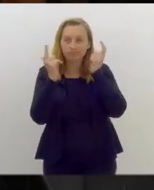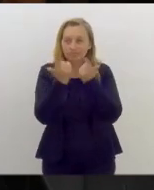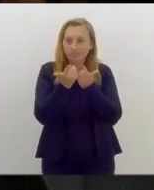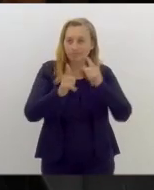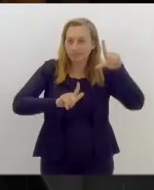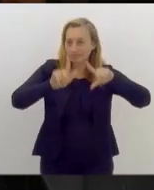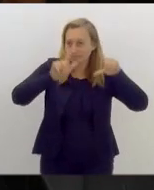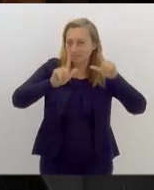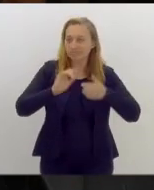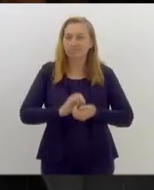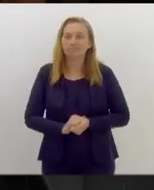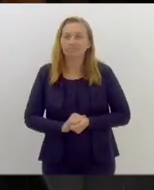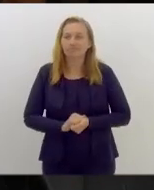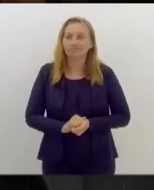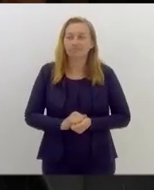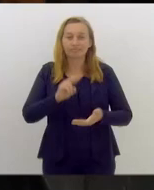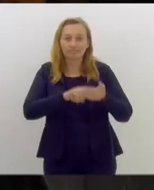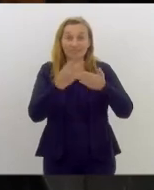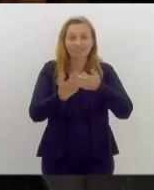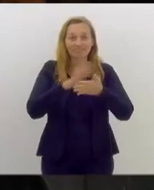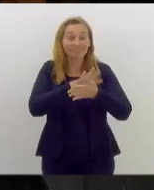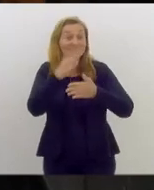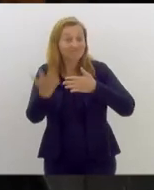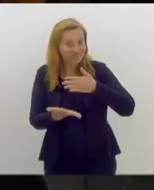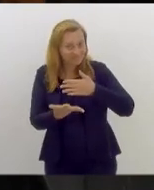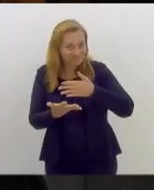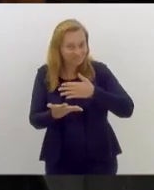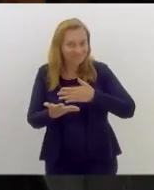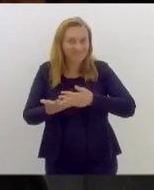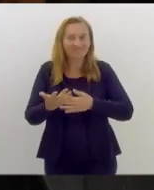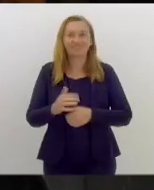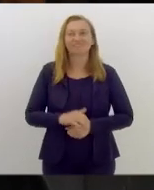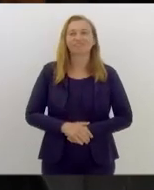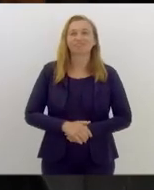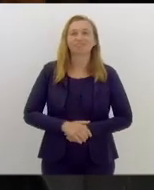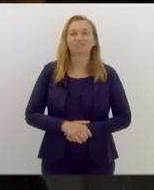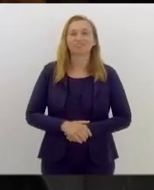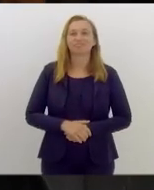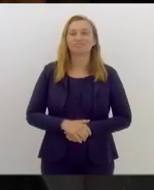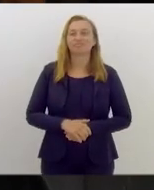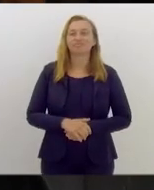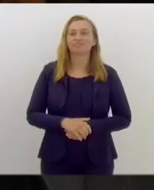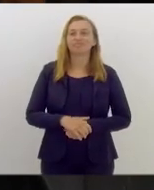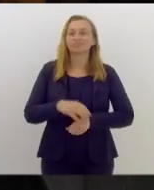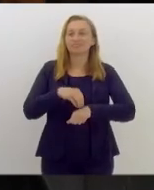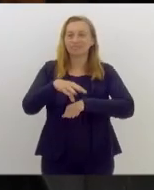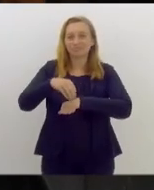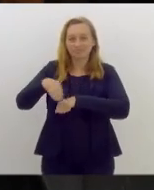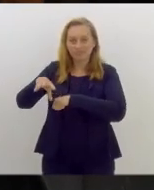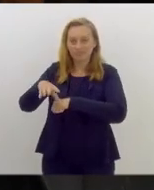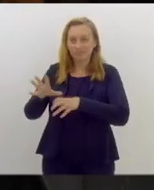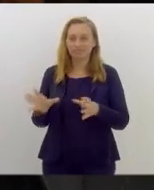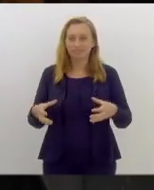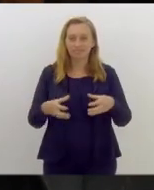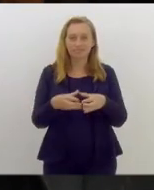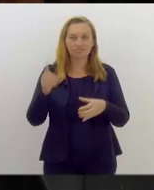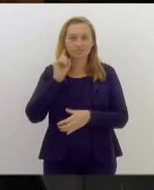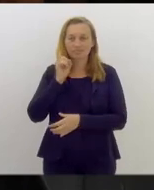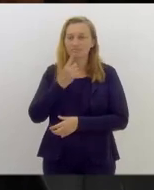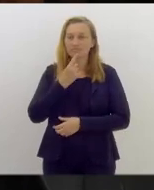Alerge, senhora intérprete da linguagem de Libras, que leva a nossa